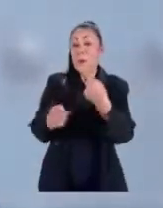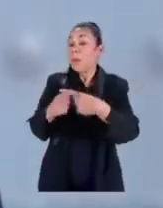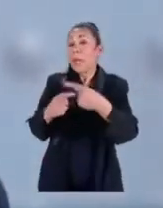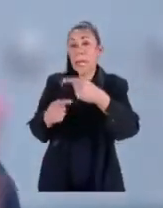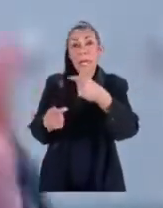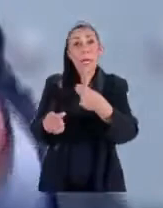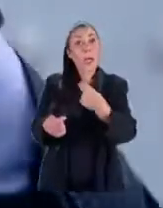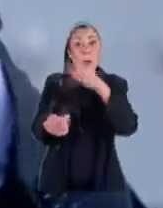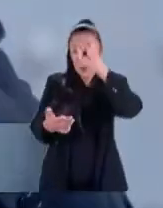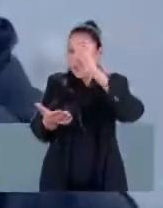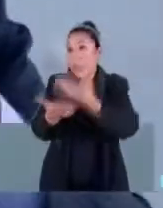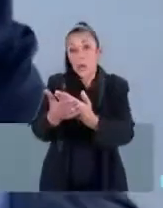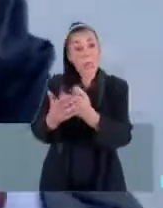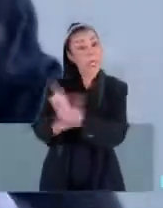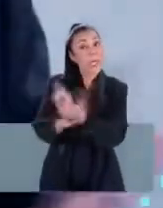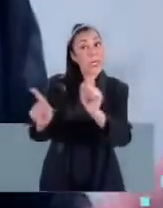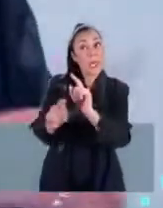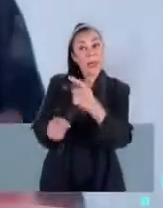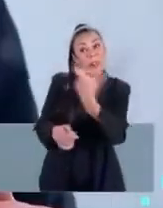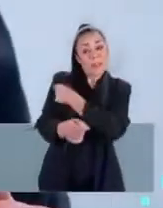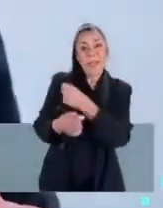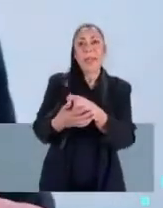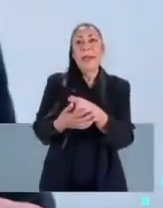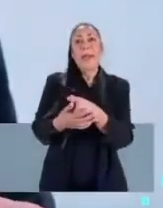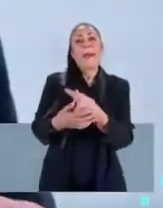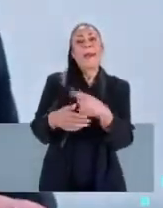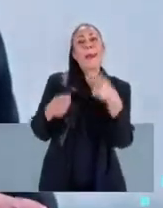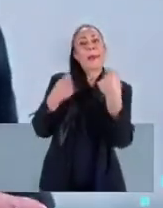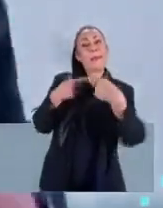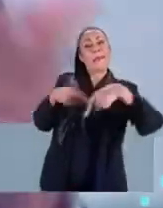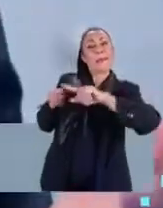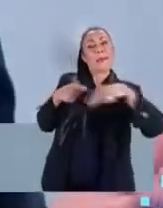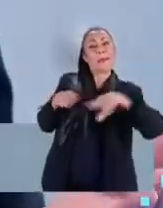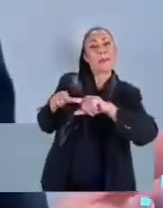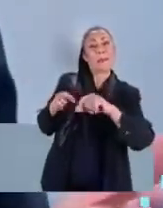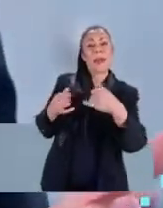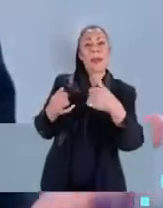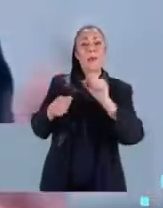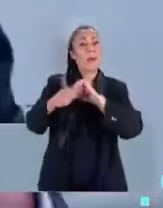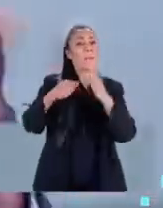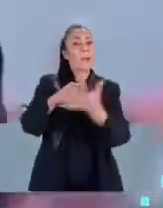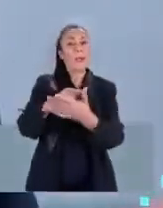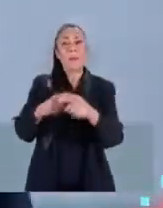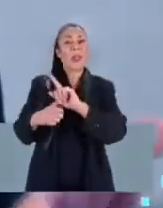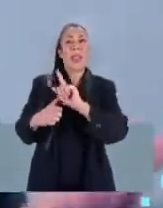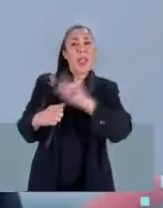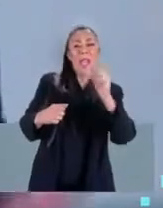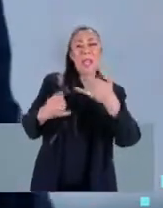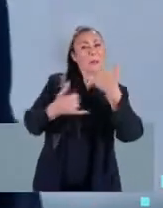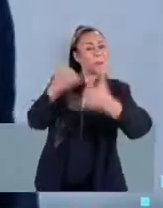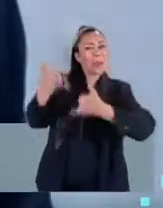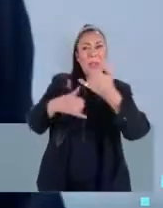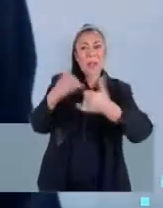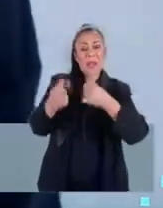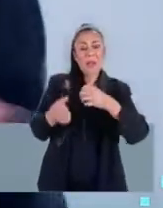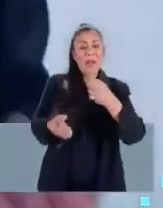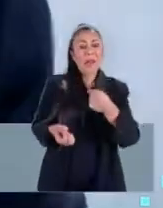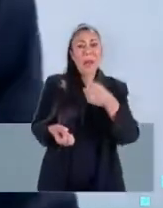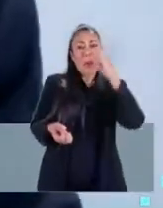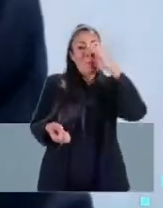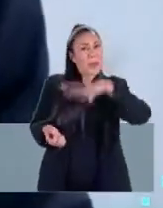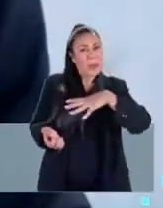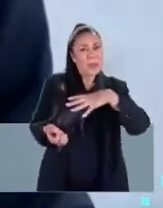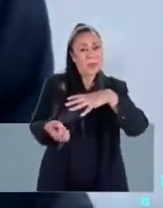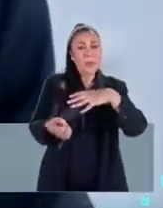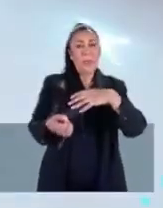Ratinho. Ele zumbava da pandemia, ele brincava. É uma estupidez de alguém que é um